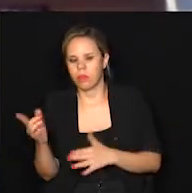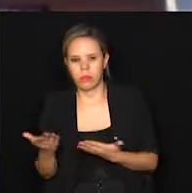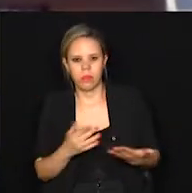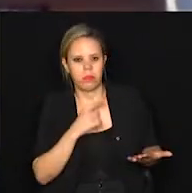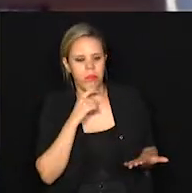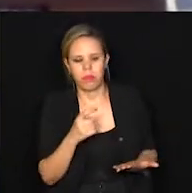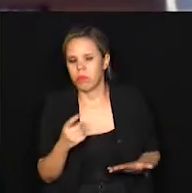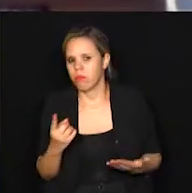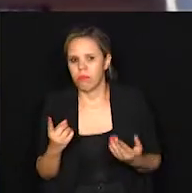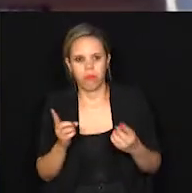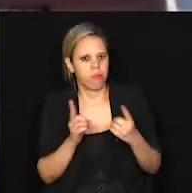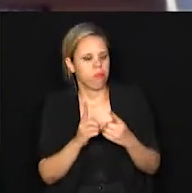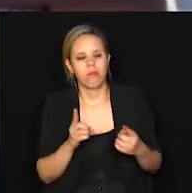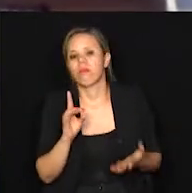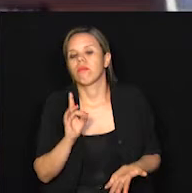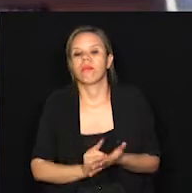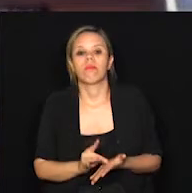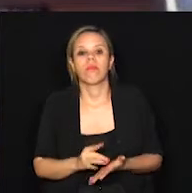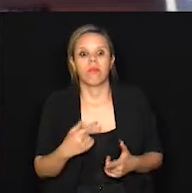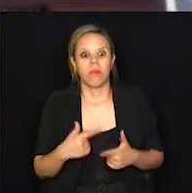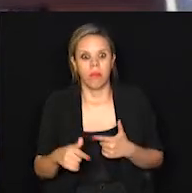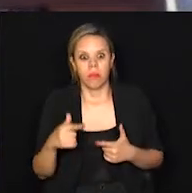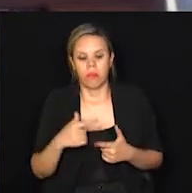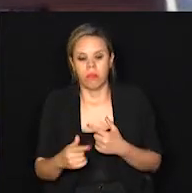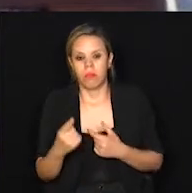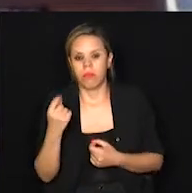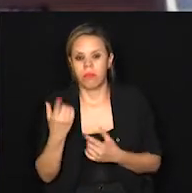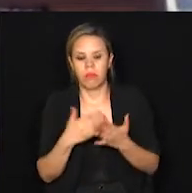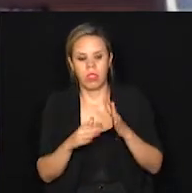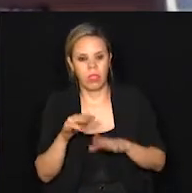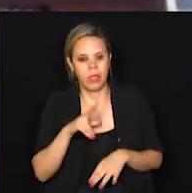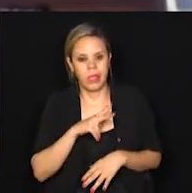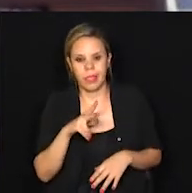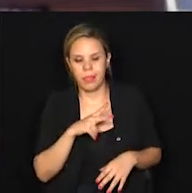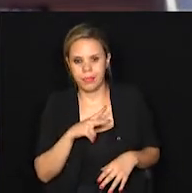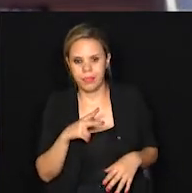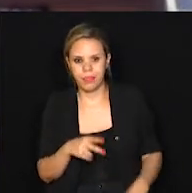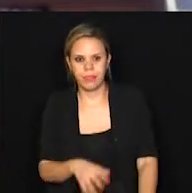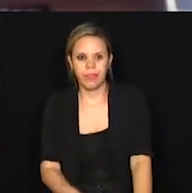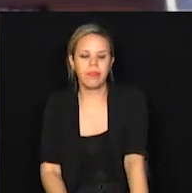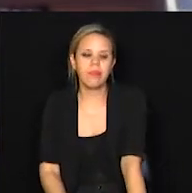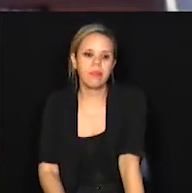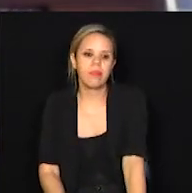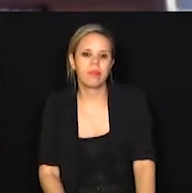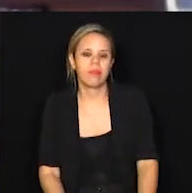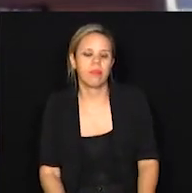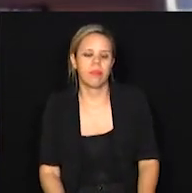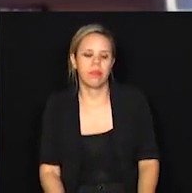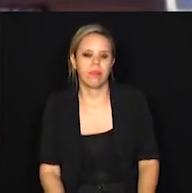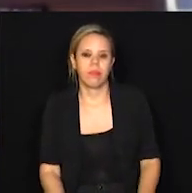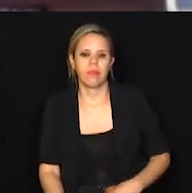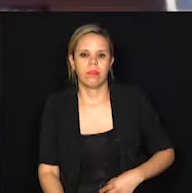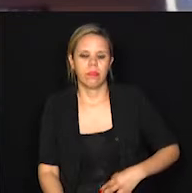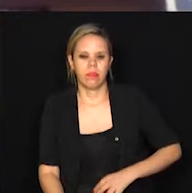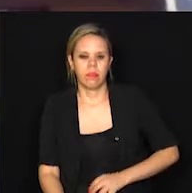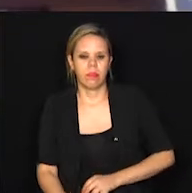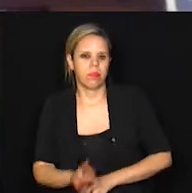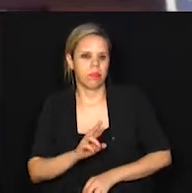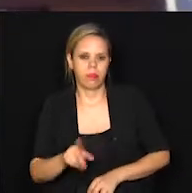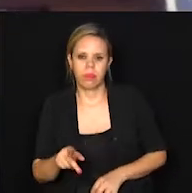ninguém. A realidade das escolas particulares, das escolas da rede privada, não